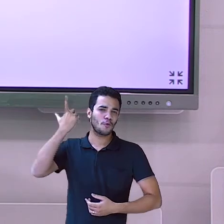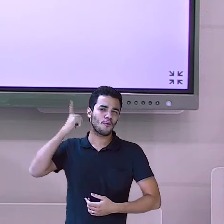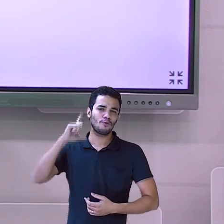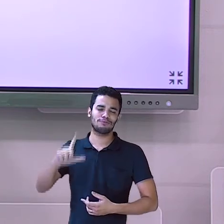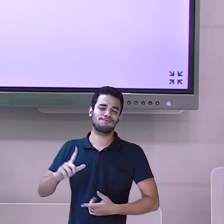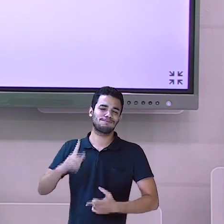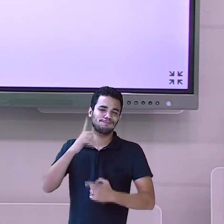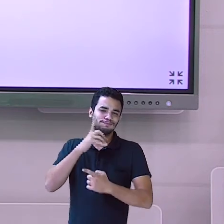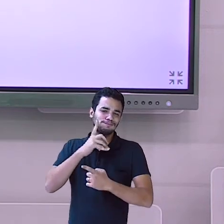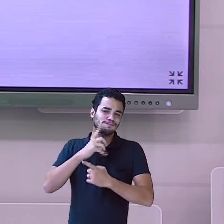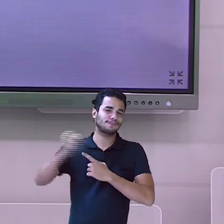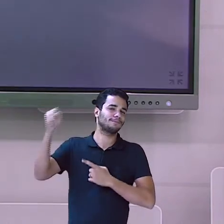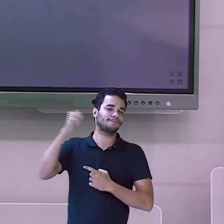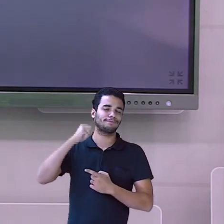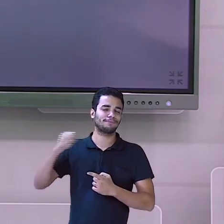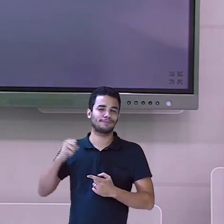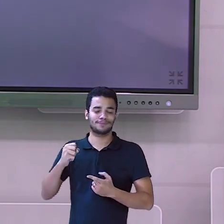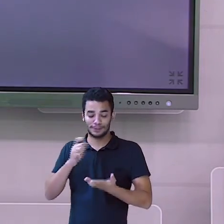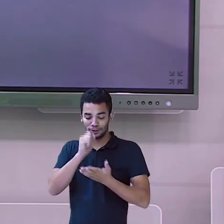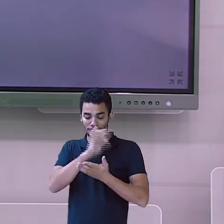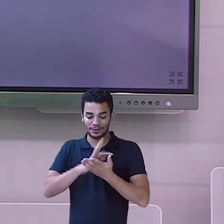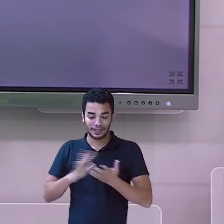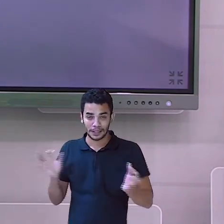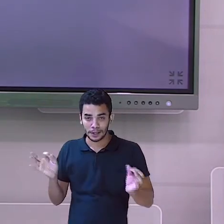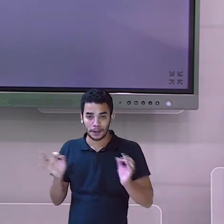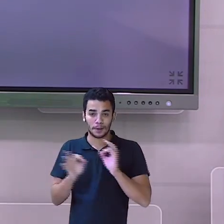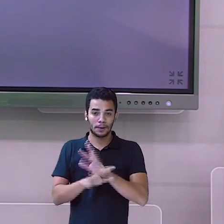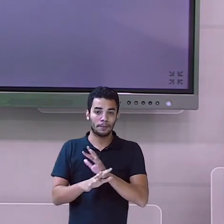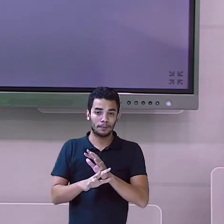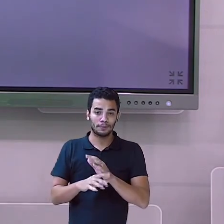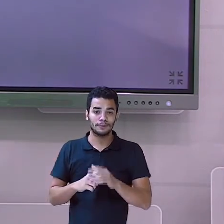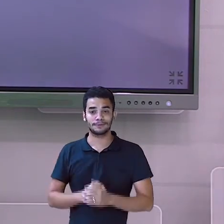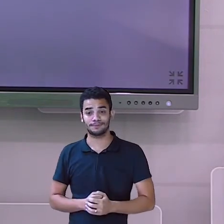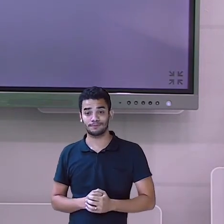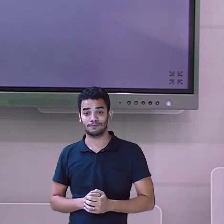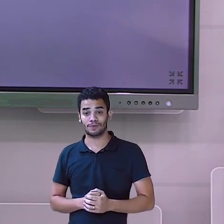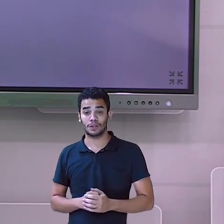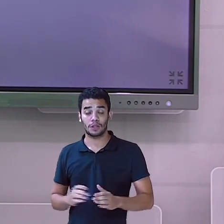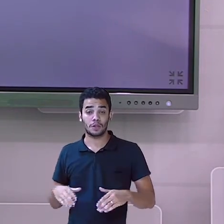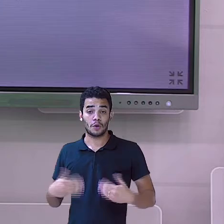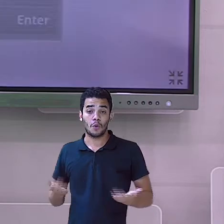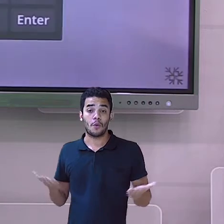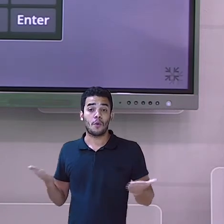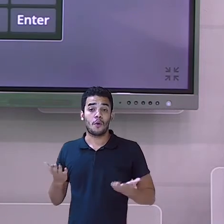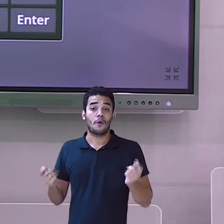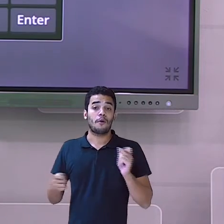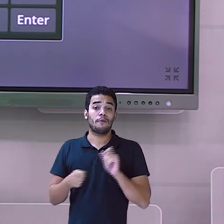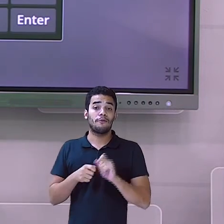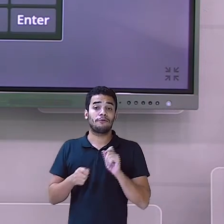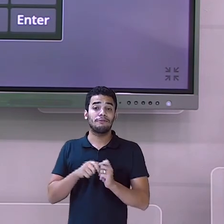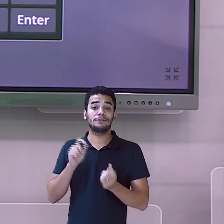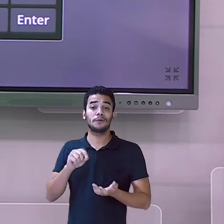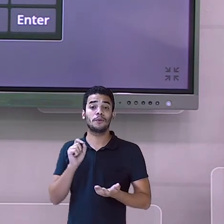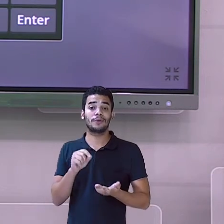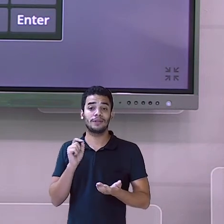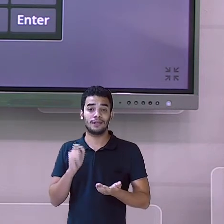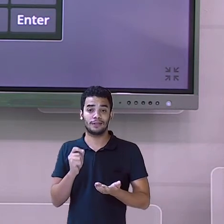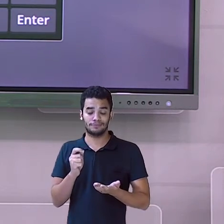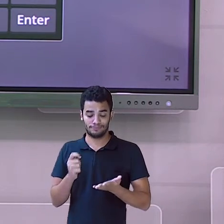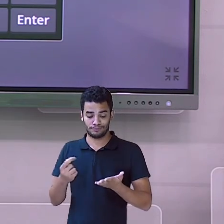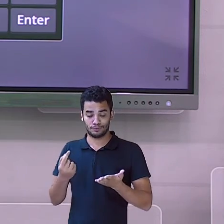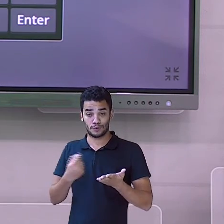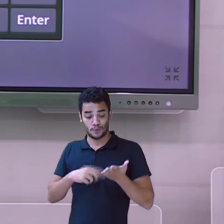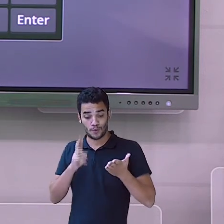as nossas atividades, o nosso jogo de hoje. E agora, o que eu posso fazer aqui? Tabela de classificação.